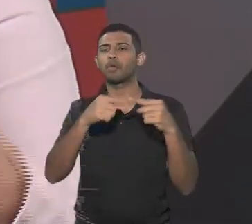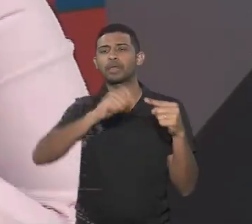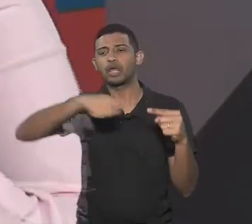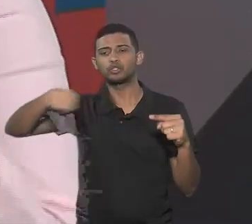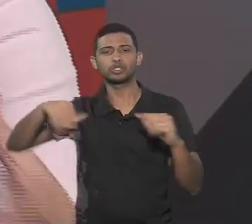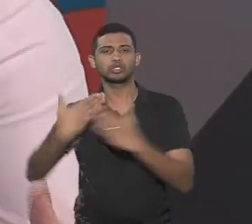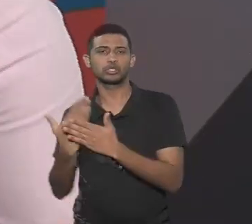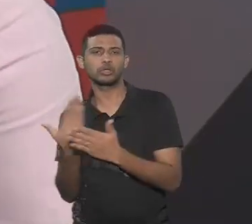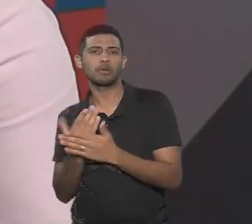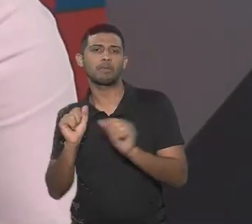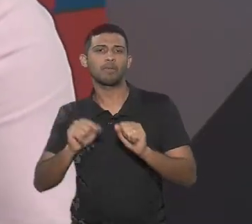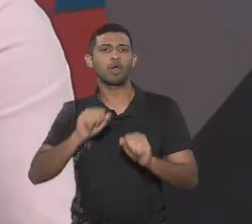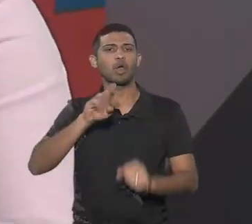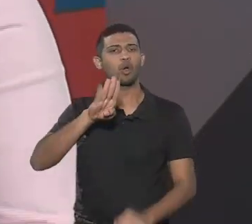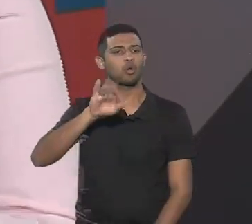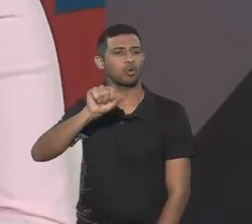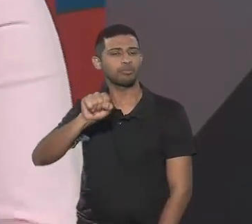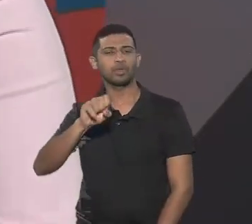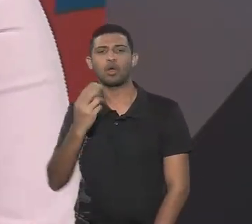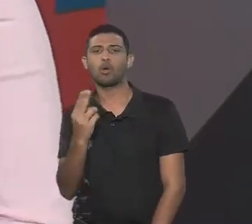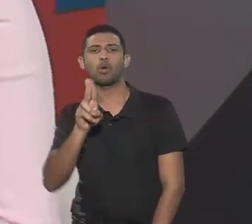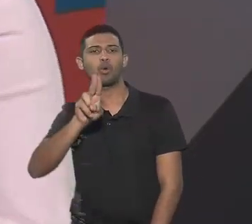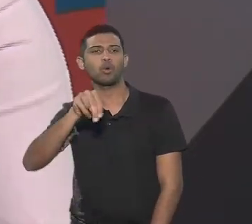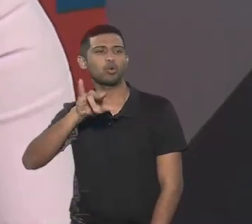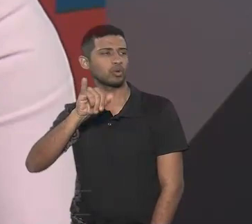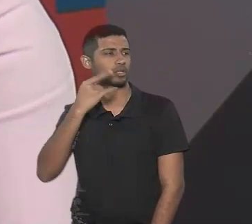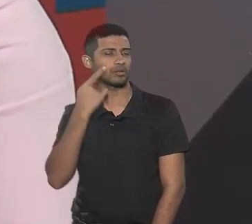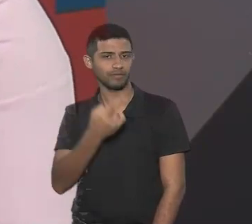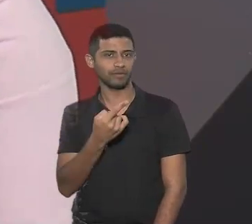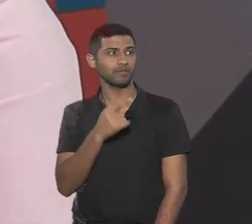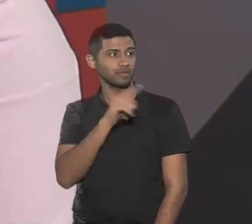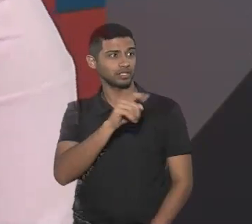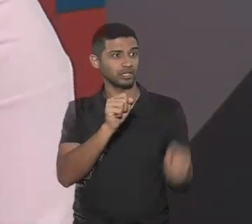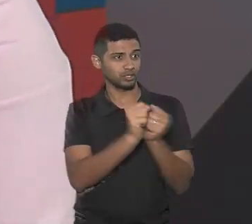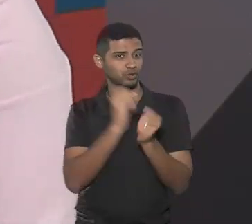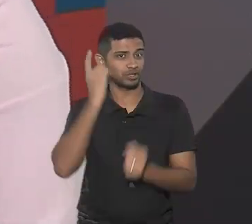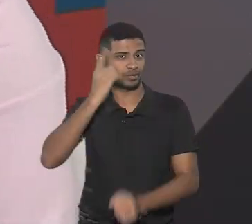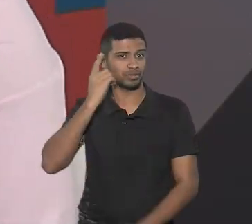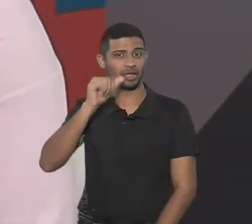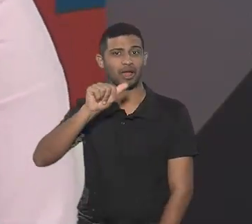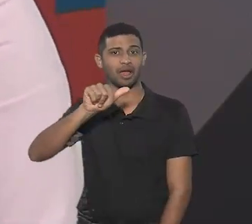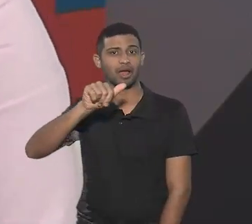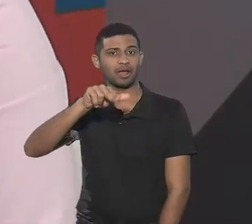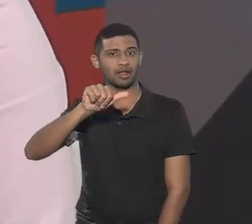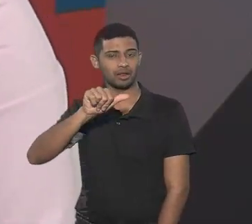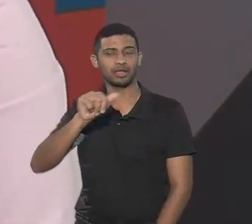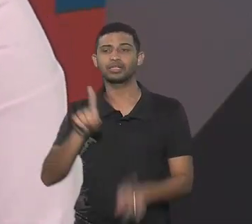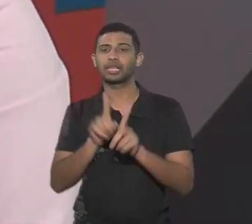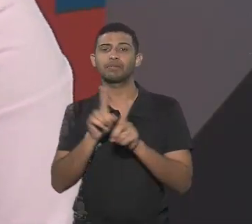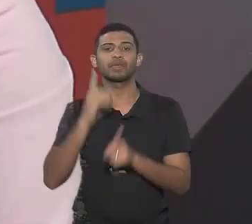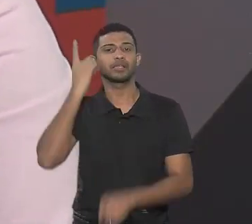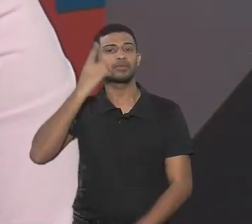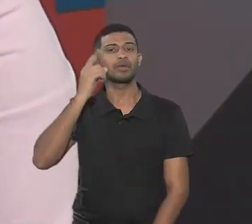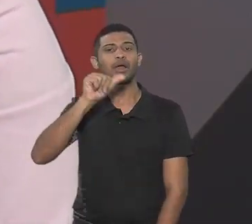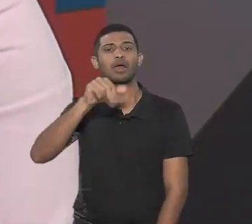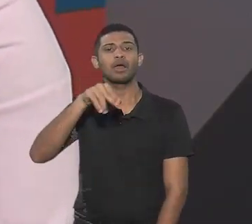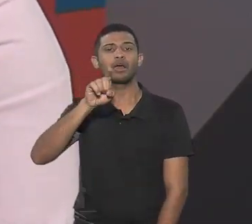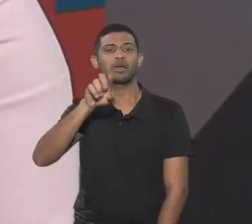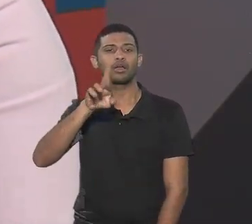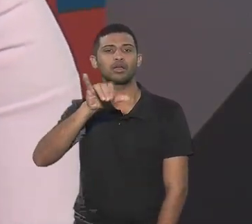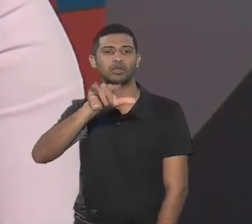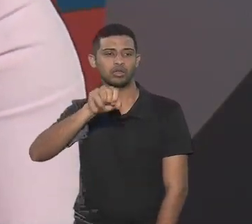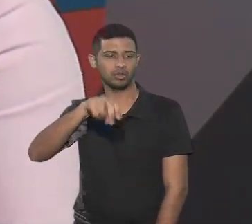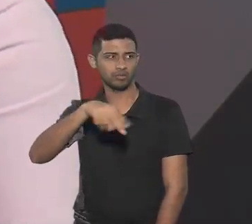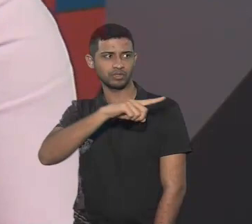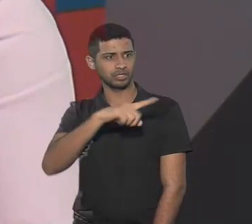de alguma associação de estudantes, né, como a UBS, a UNE. E o senhor, junto com a deputada Alana Passos e o deputado Anderson